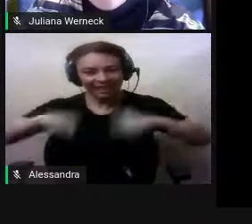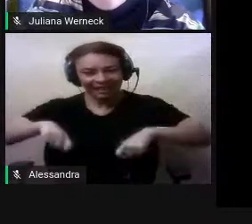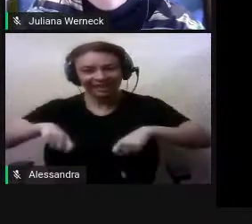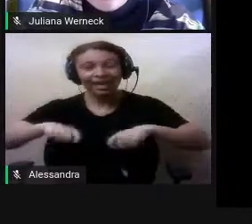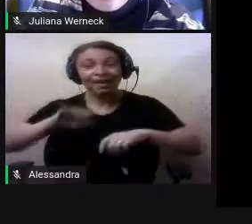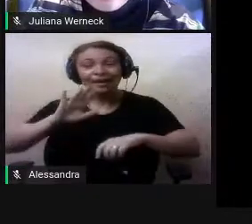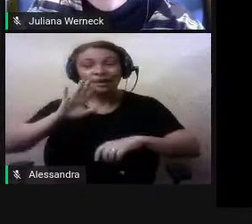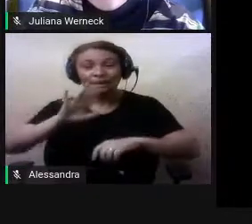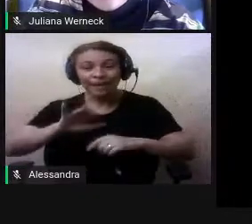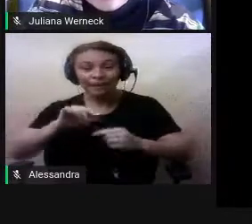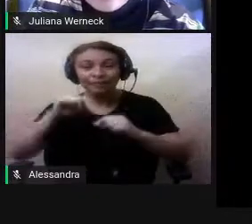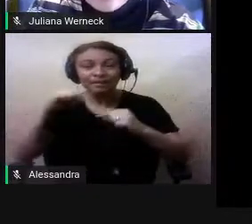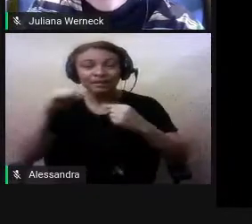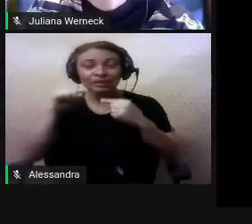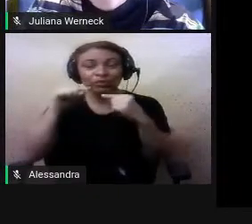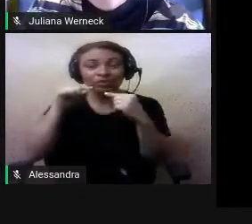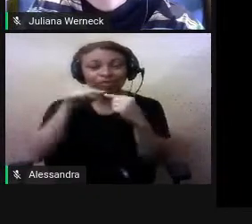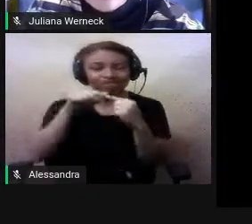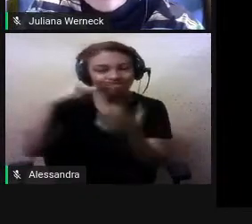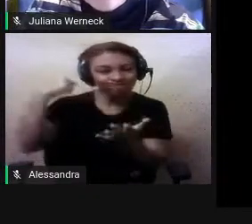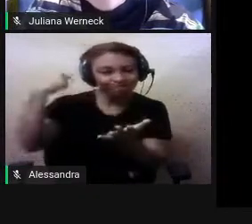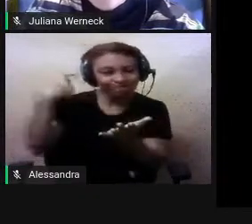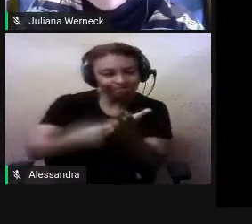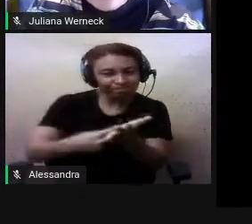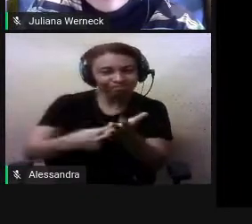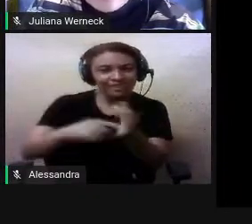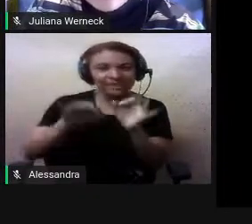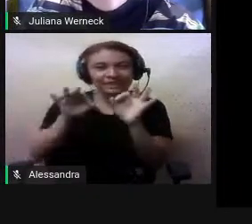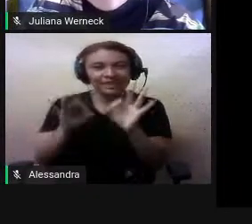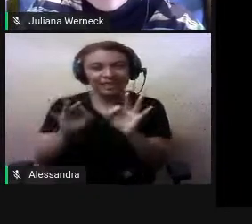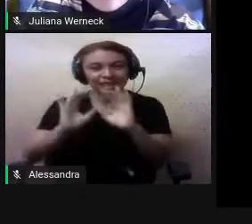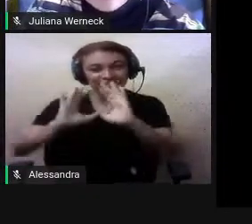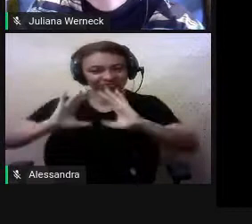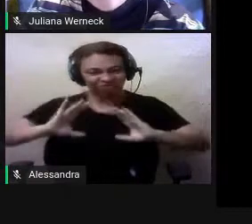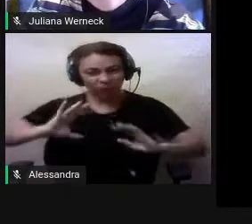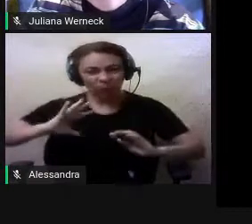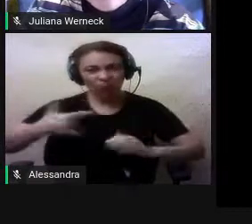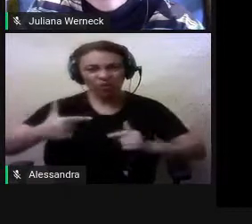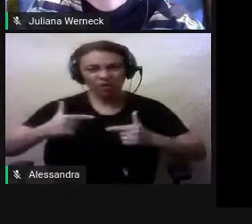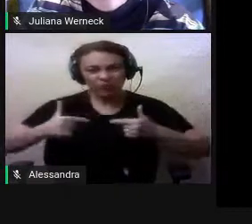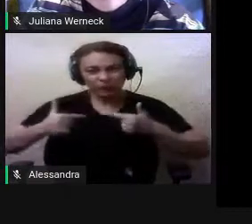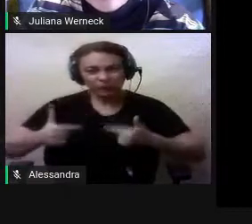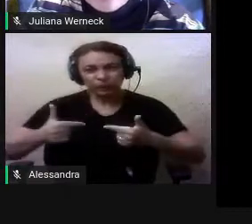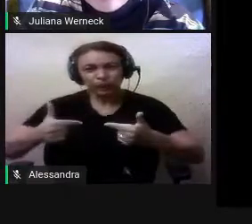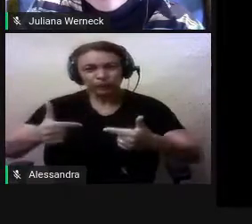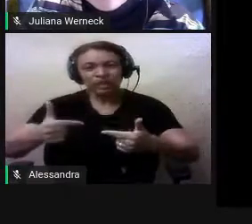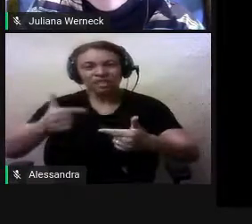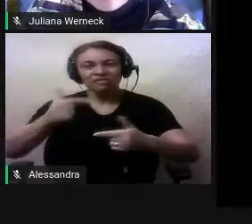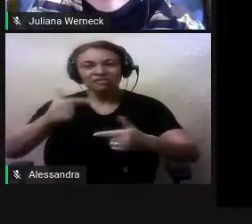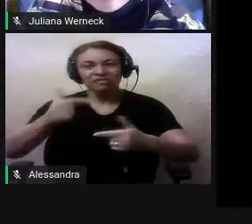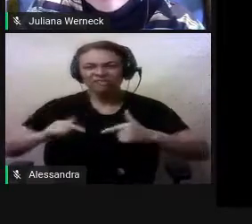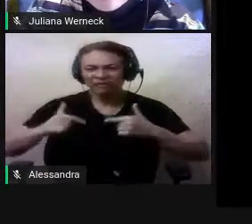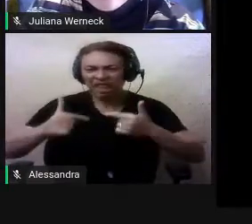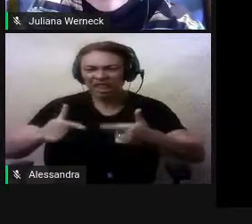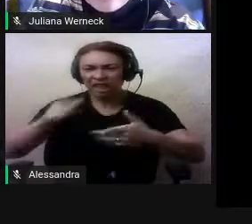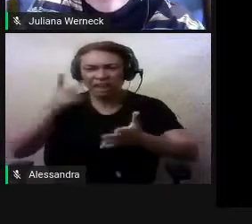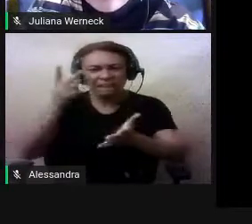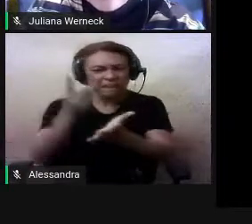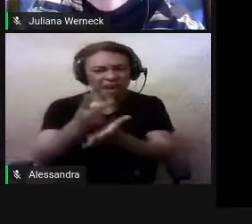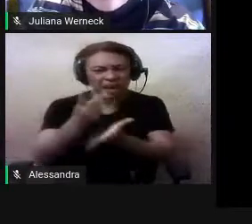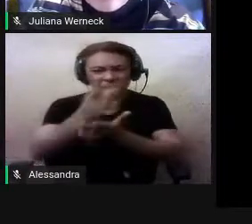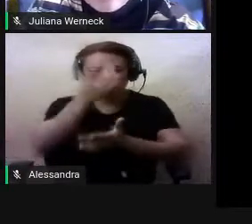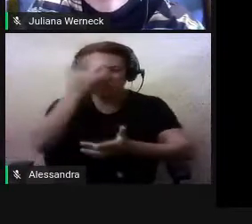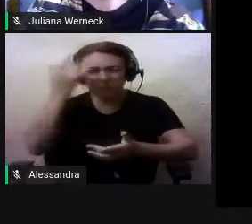gente transforme isso numa meta, desde que a gente esteja disposto a correr atrás e enfrentar tudo, mesmo que as pessoas digam que